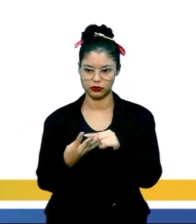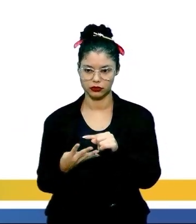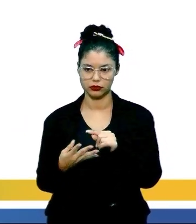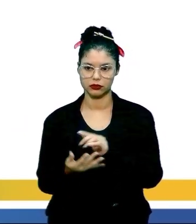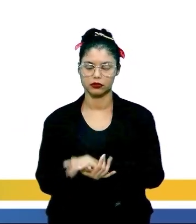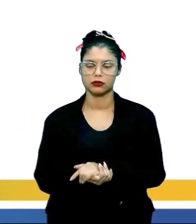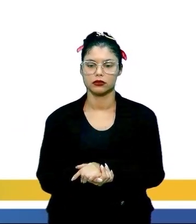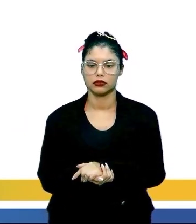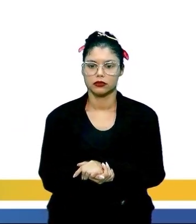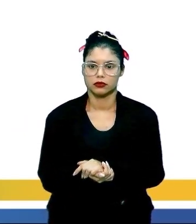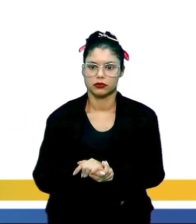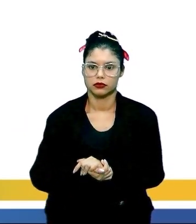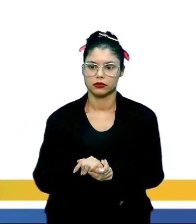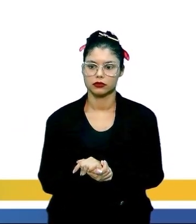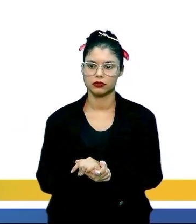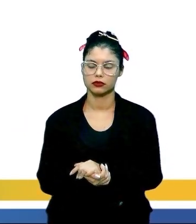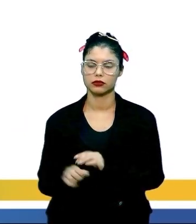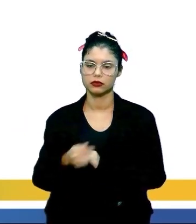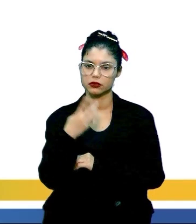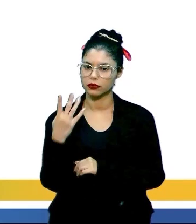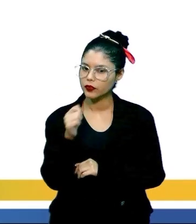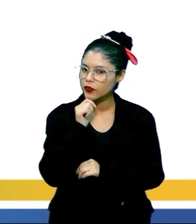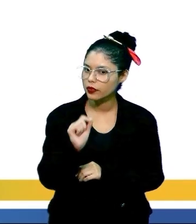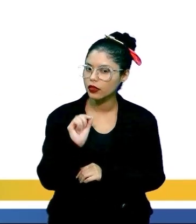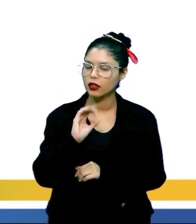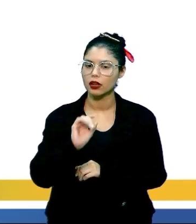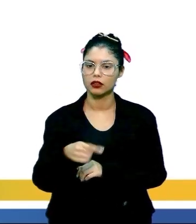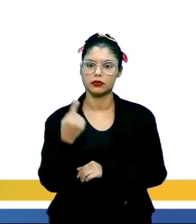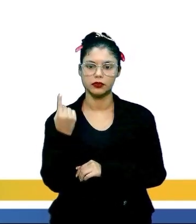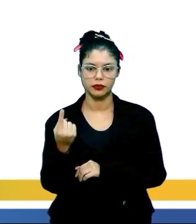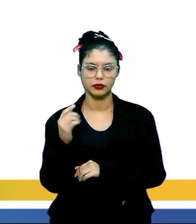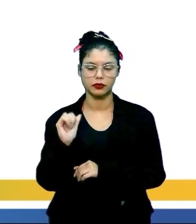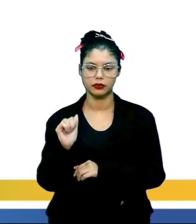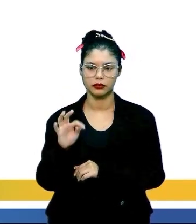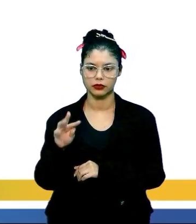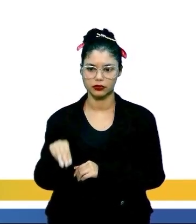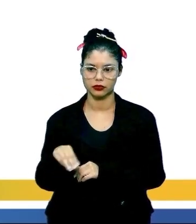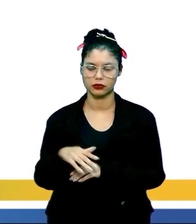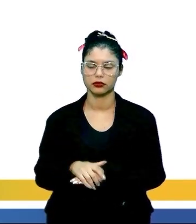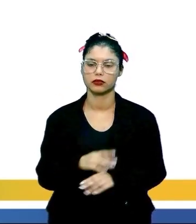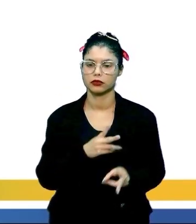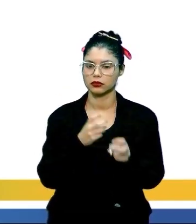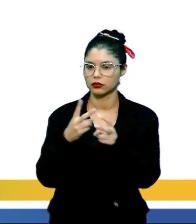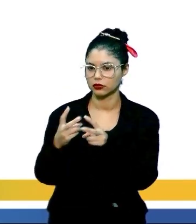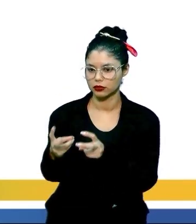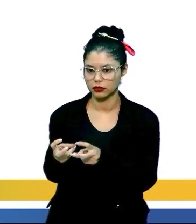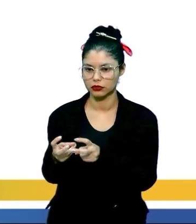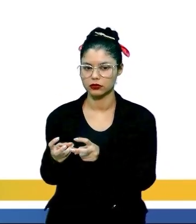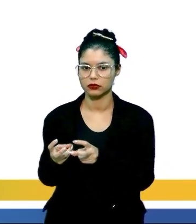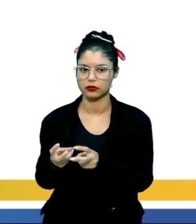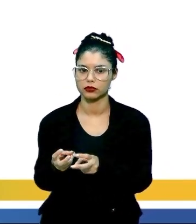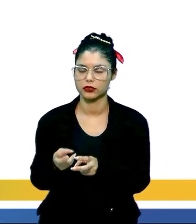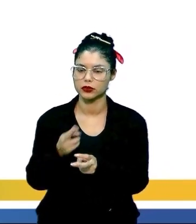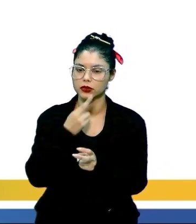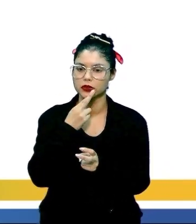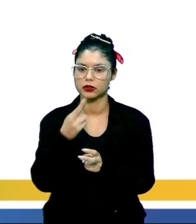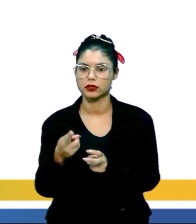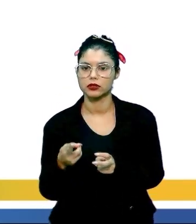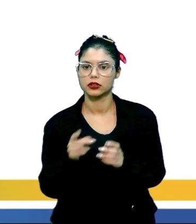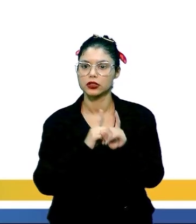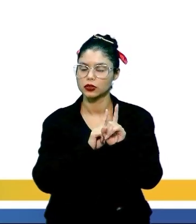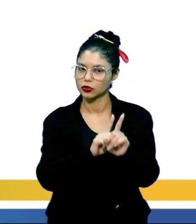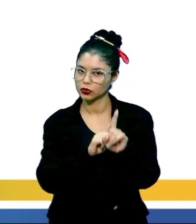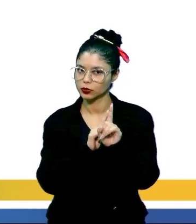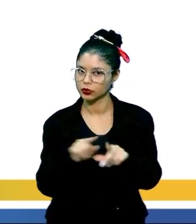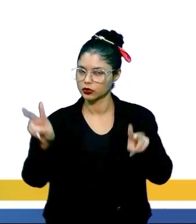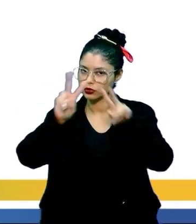dividido para 64. Essa continha, então, vai dar 0,1. Perceba que o cálculo ele